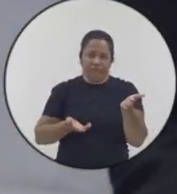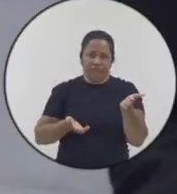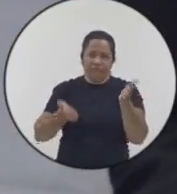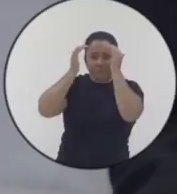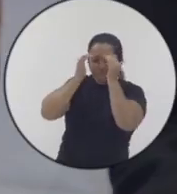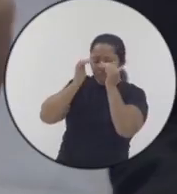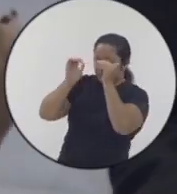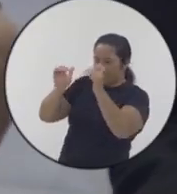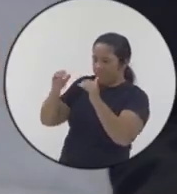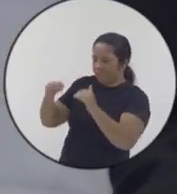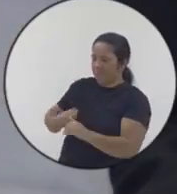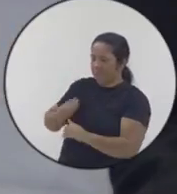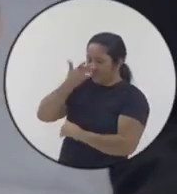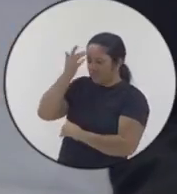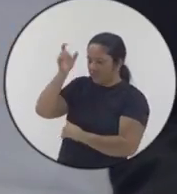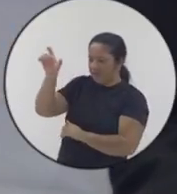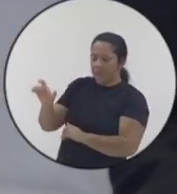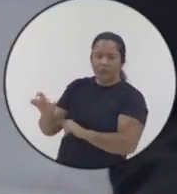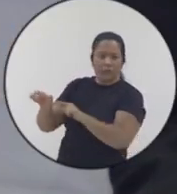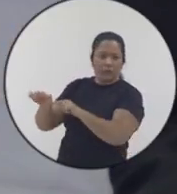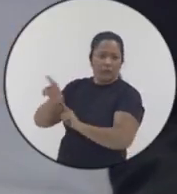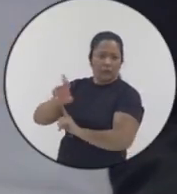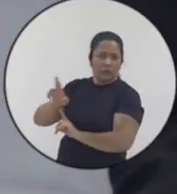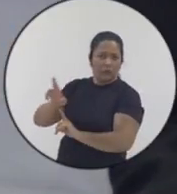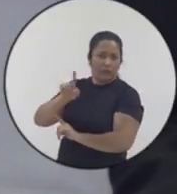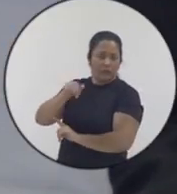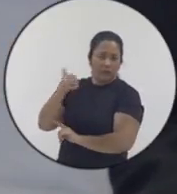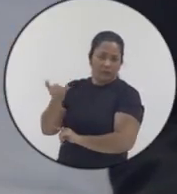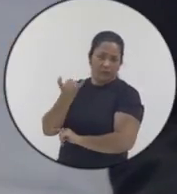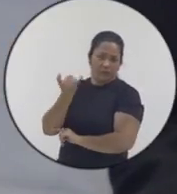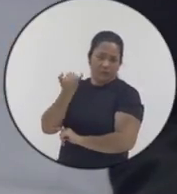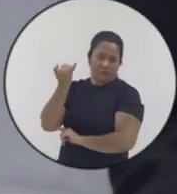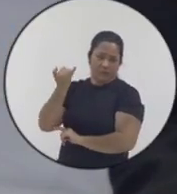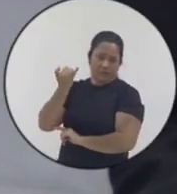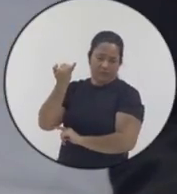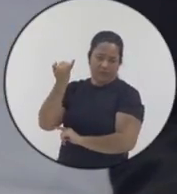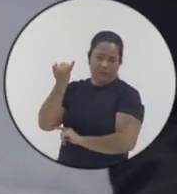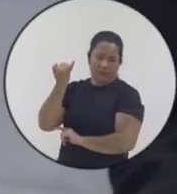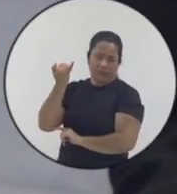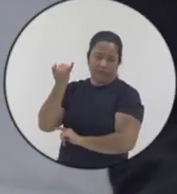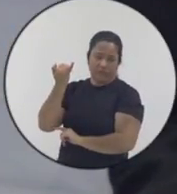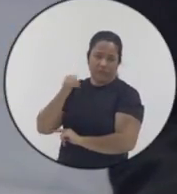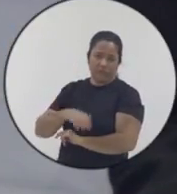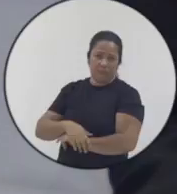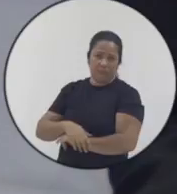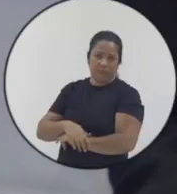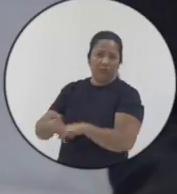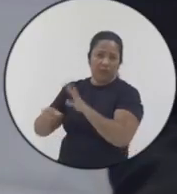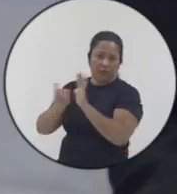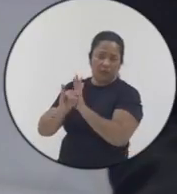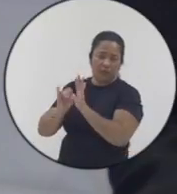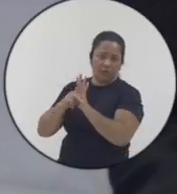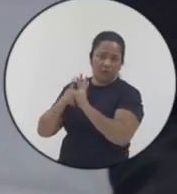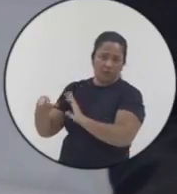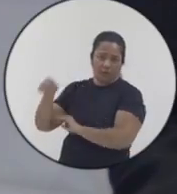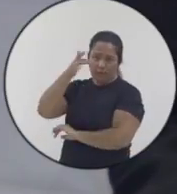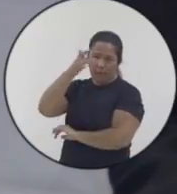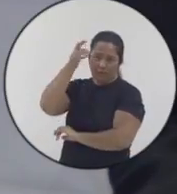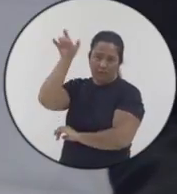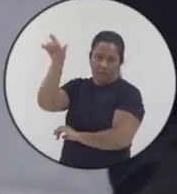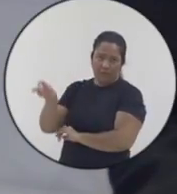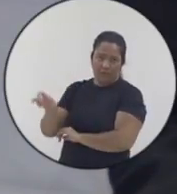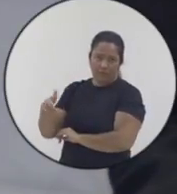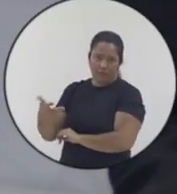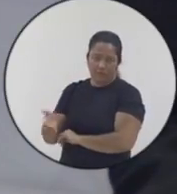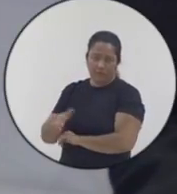noção de que todos temos um nome, e como o nome é importante, né, para para o sujeito existir. Eu estou falando